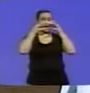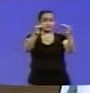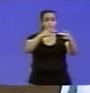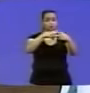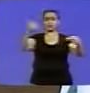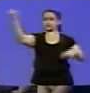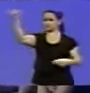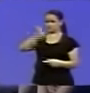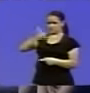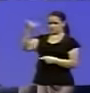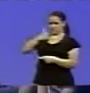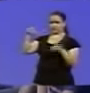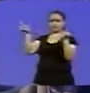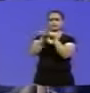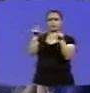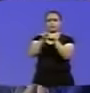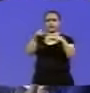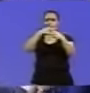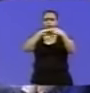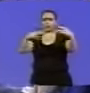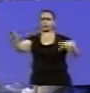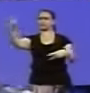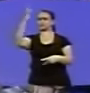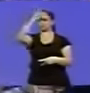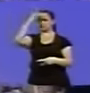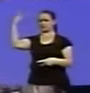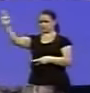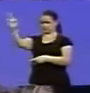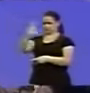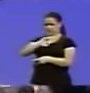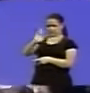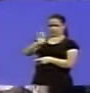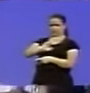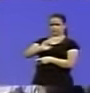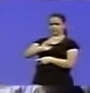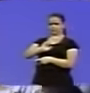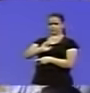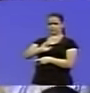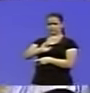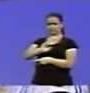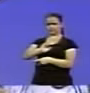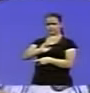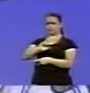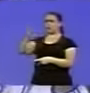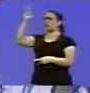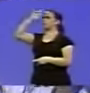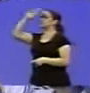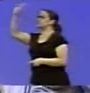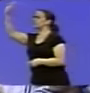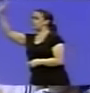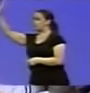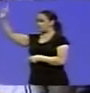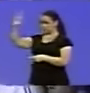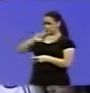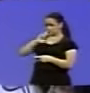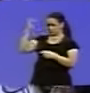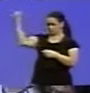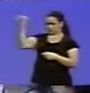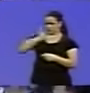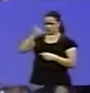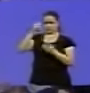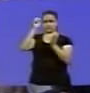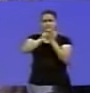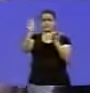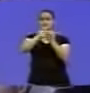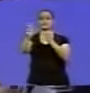será dito e ao que será respondido à minha denúncia. Respondeu-me o Senhor, dizendo: Escreve